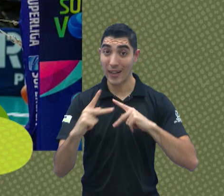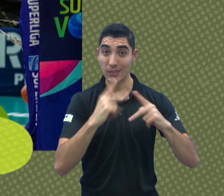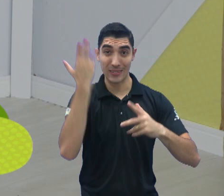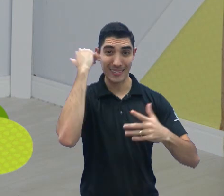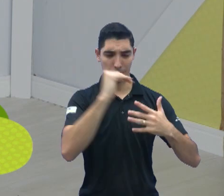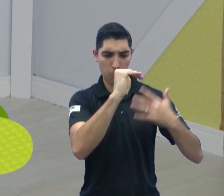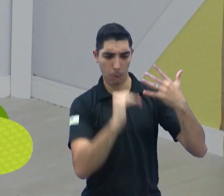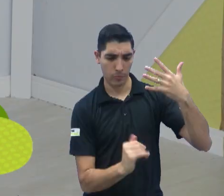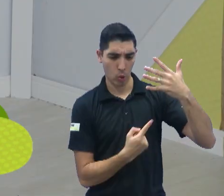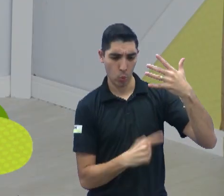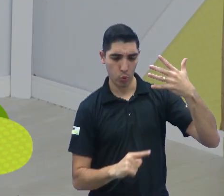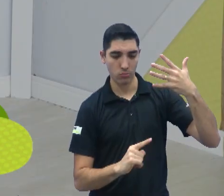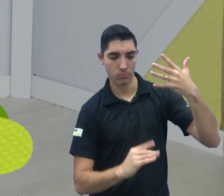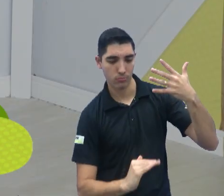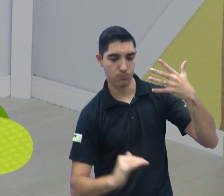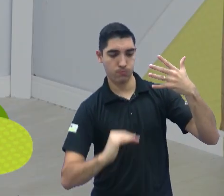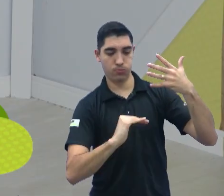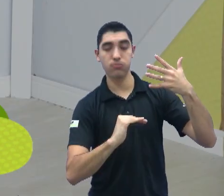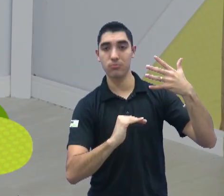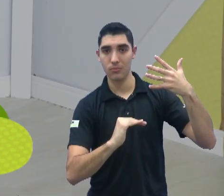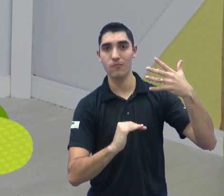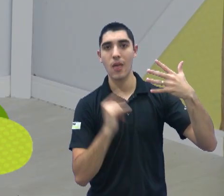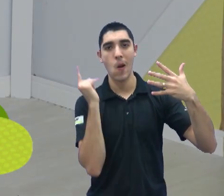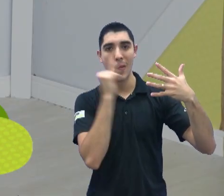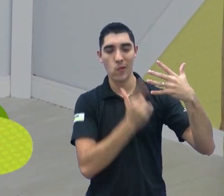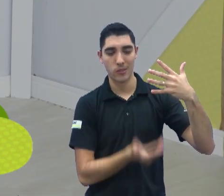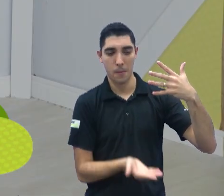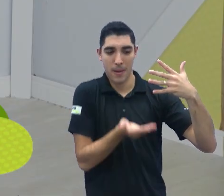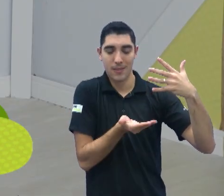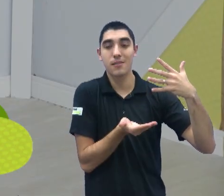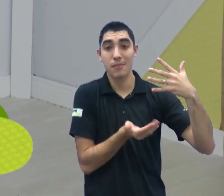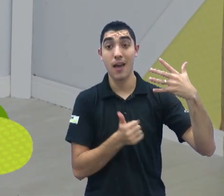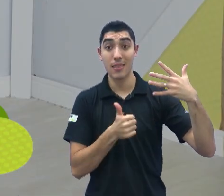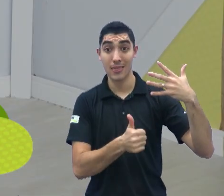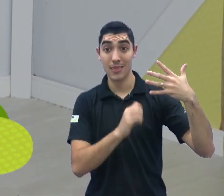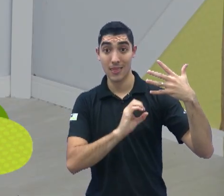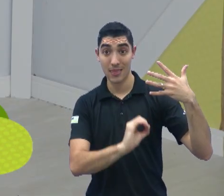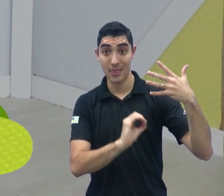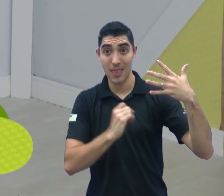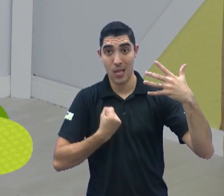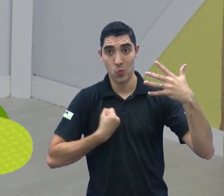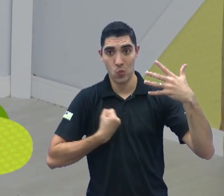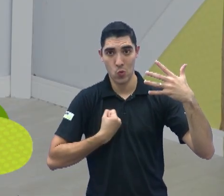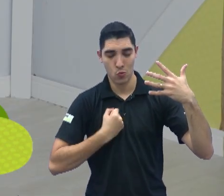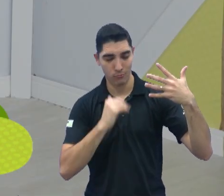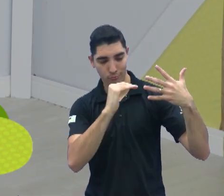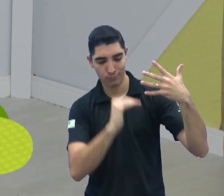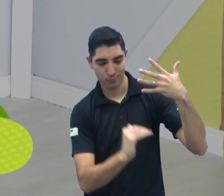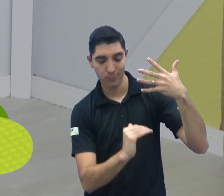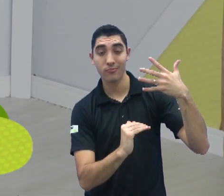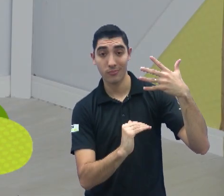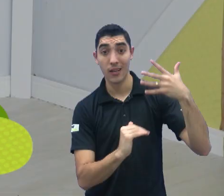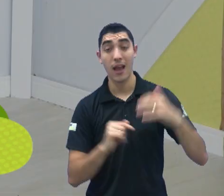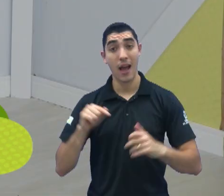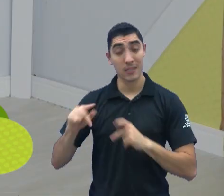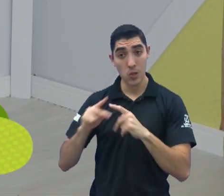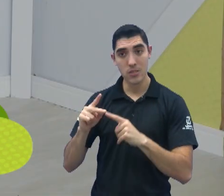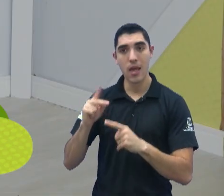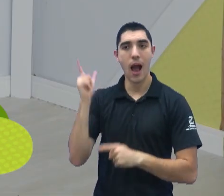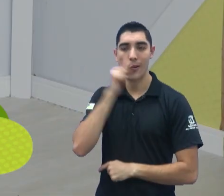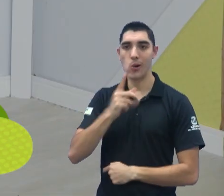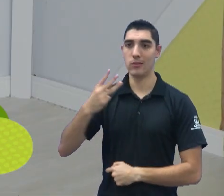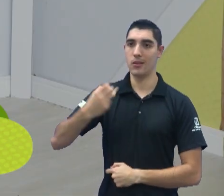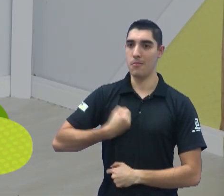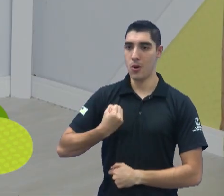da Superliga e também sai da zona da degola, aparecendo agora na 10ª posição com os primeiros 3 pontos.